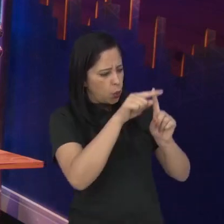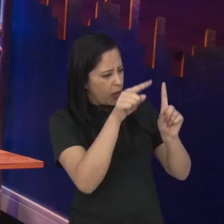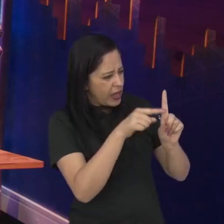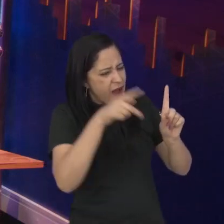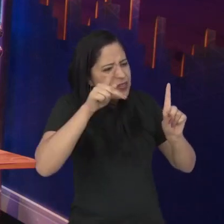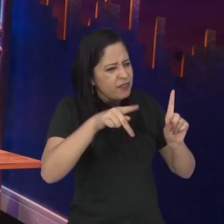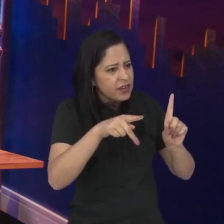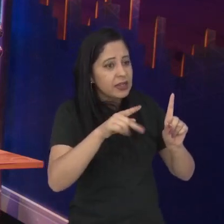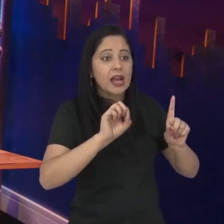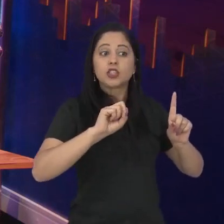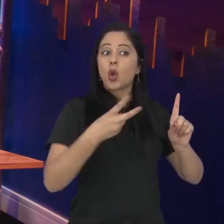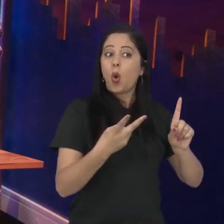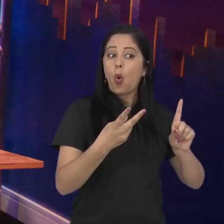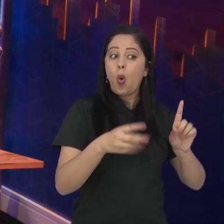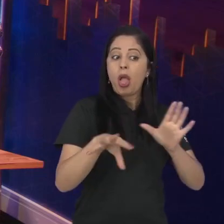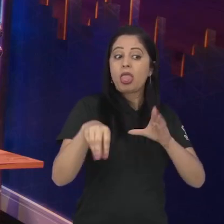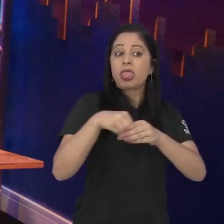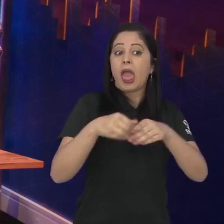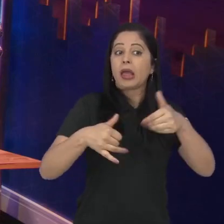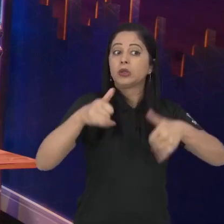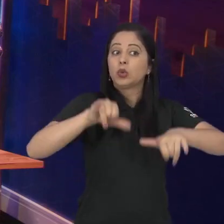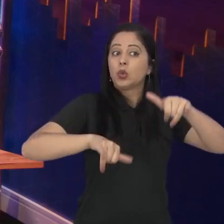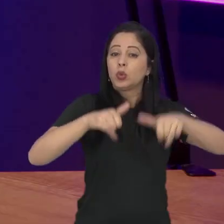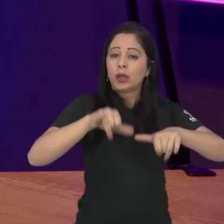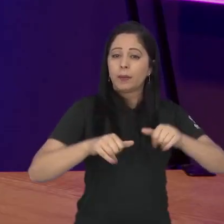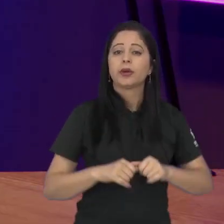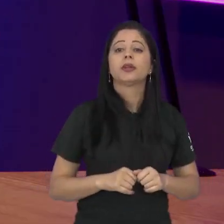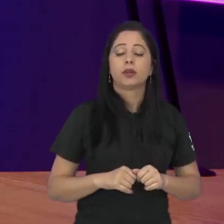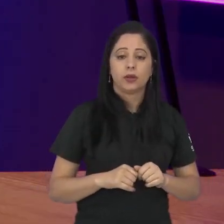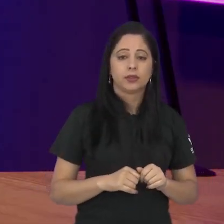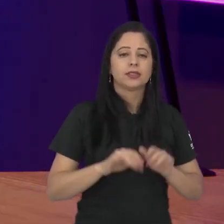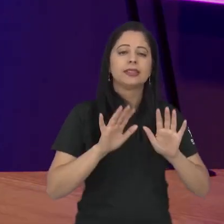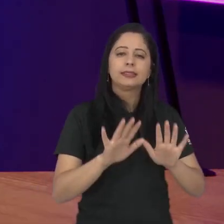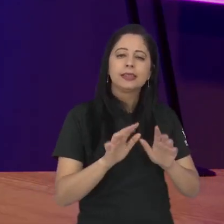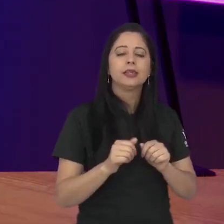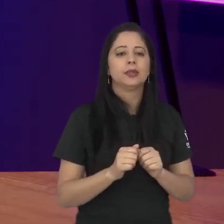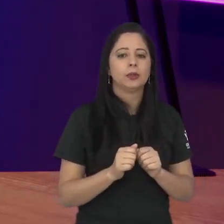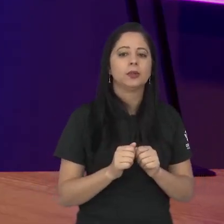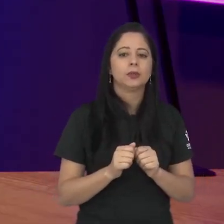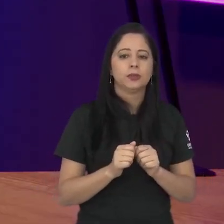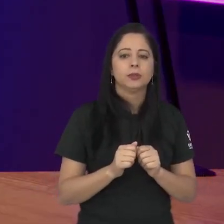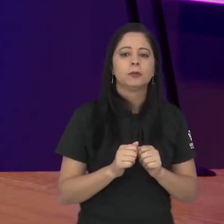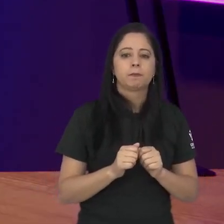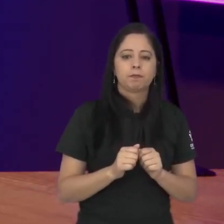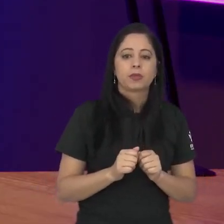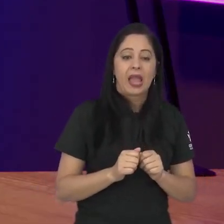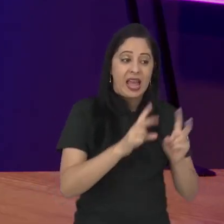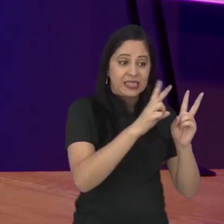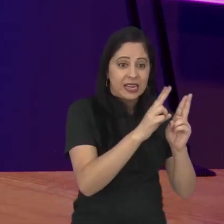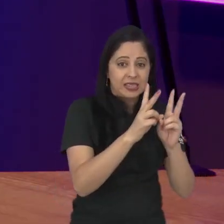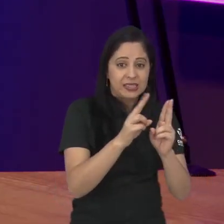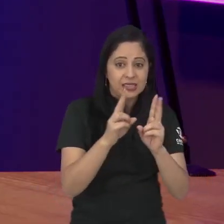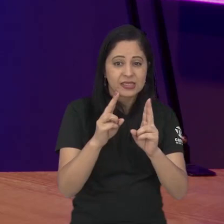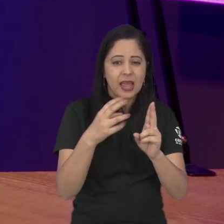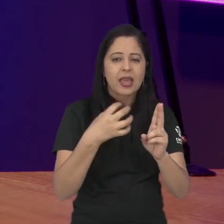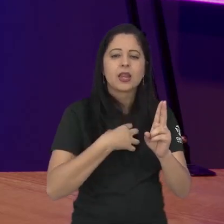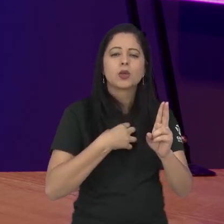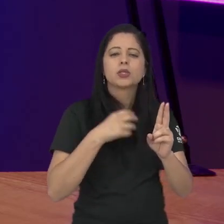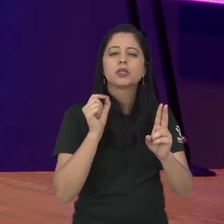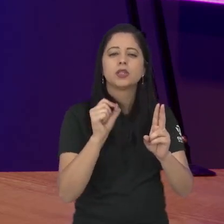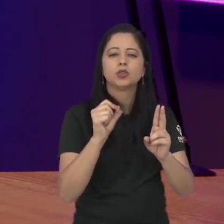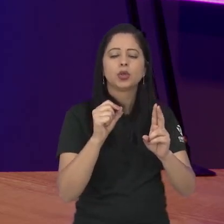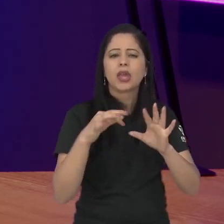foi feito em um laboratório. E tem essa polêmica. Então, assim, nessa série, eu sinto que tudo